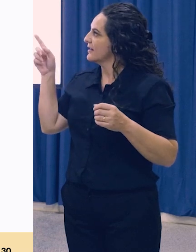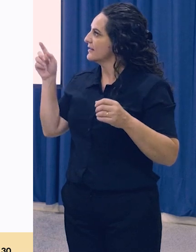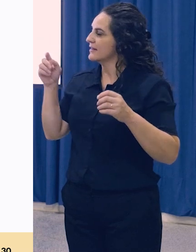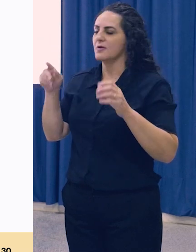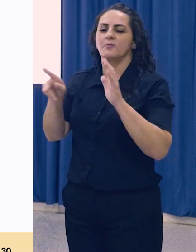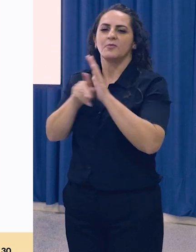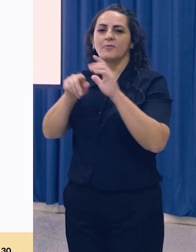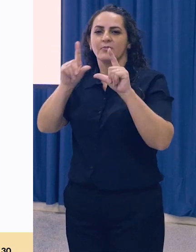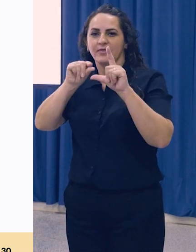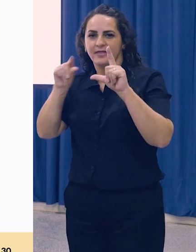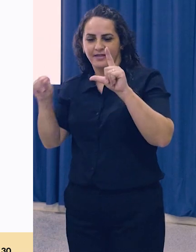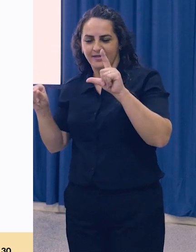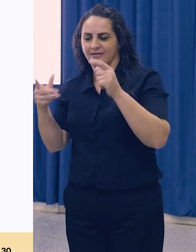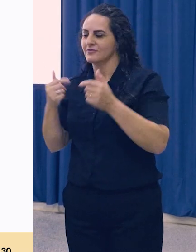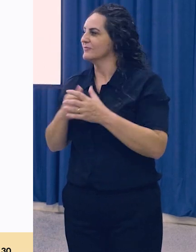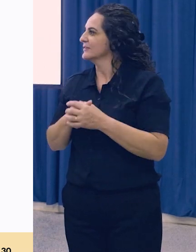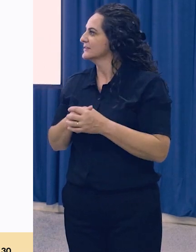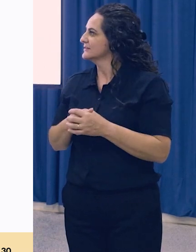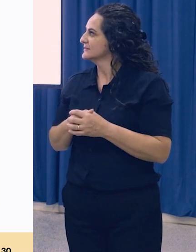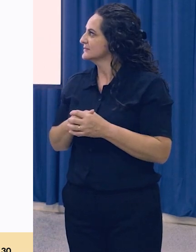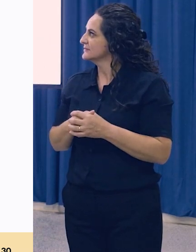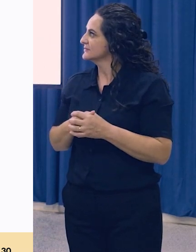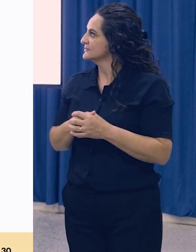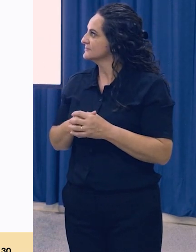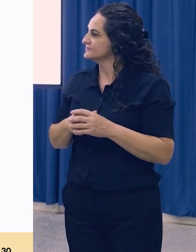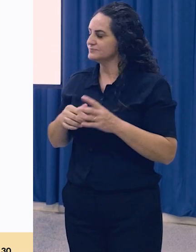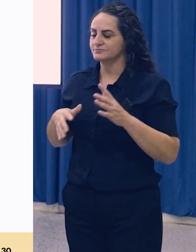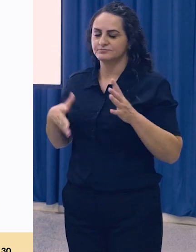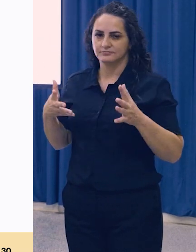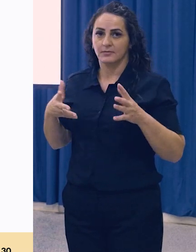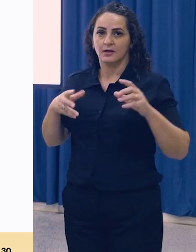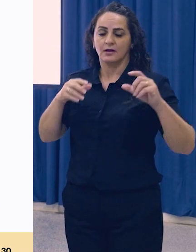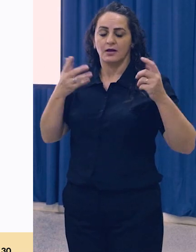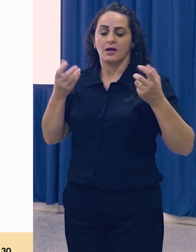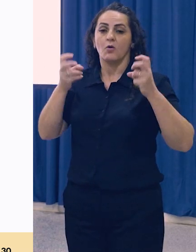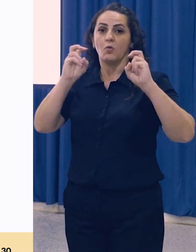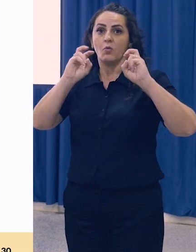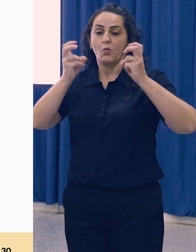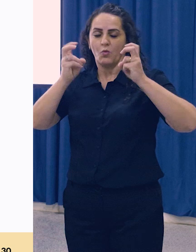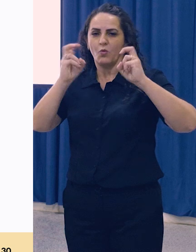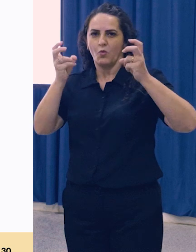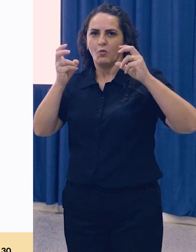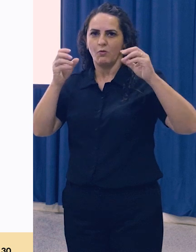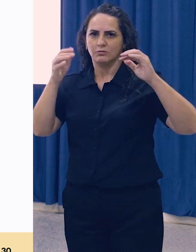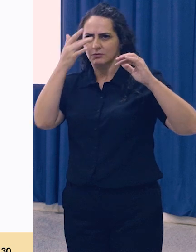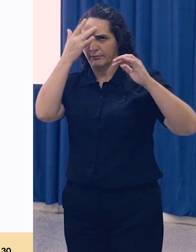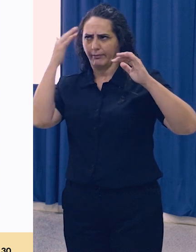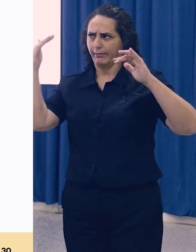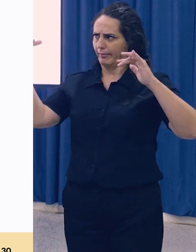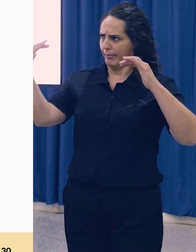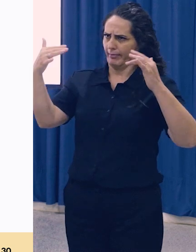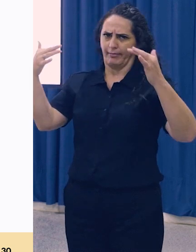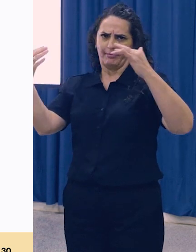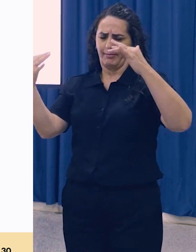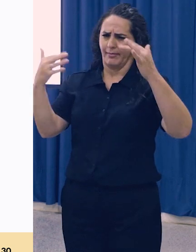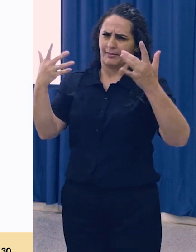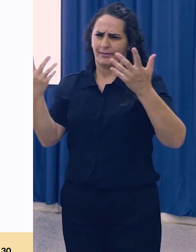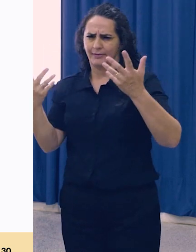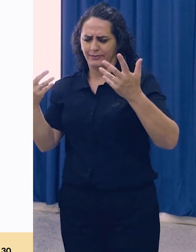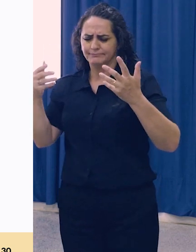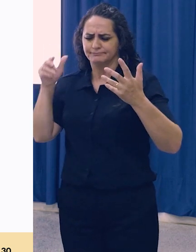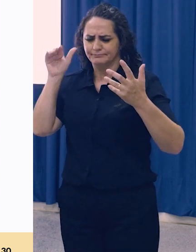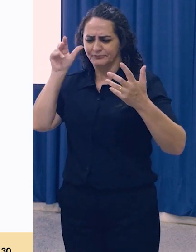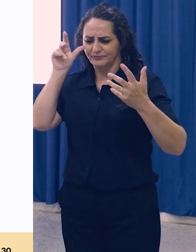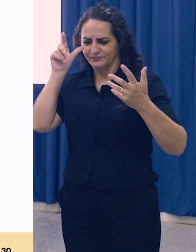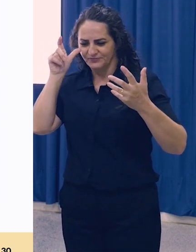assim, da Netflix, que é sobre zumbis. Então, é um ônibus escolar com muitos zumbis dentro. Esse aqui foi até